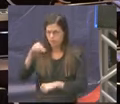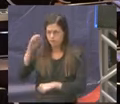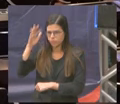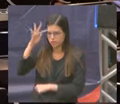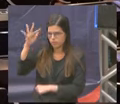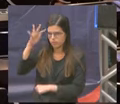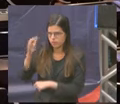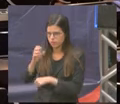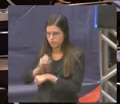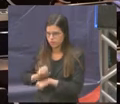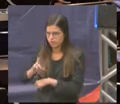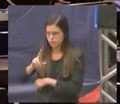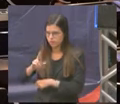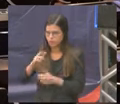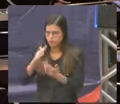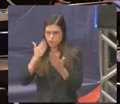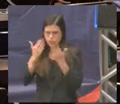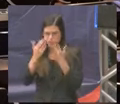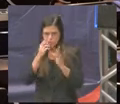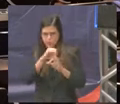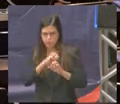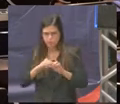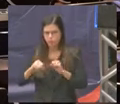em psicossociologia.